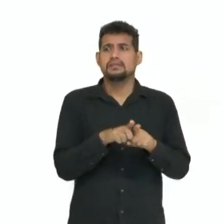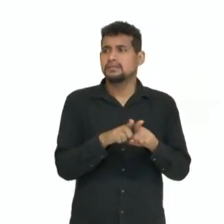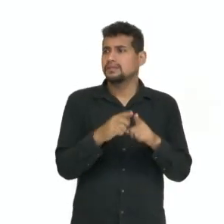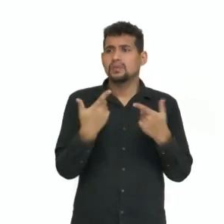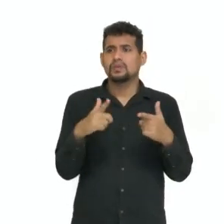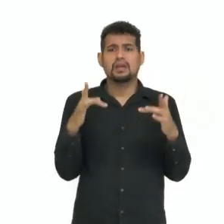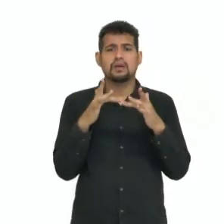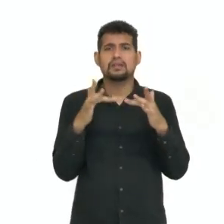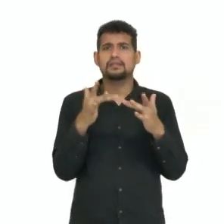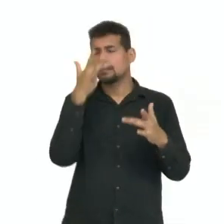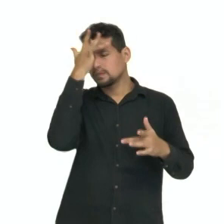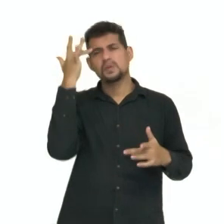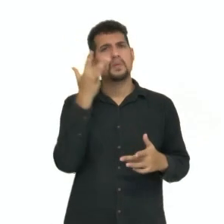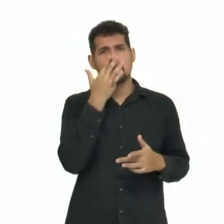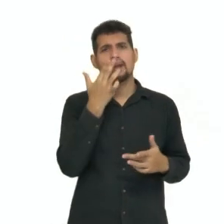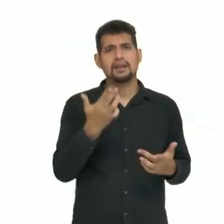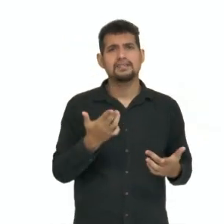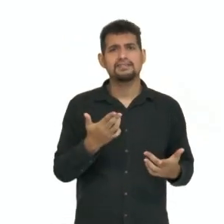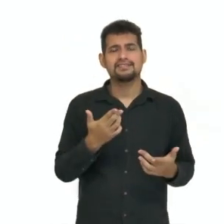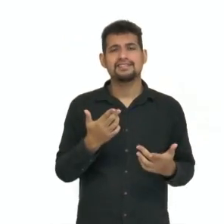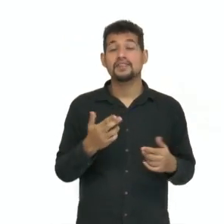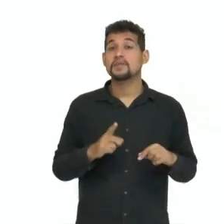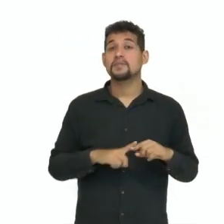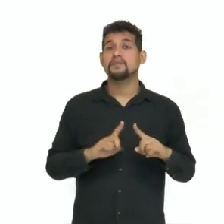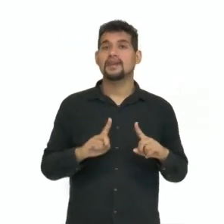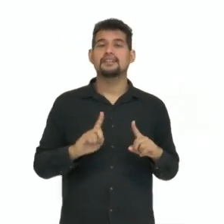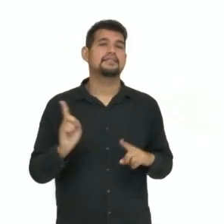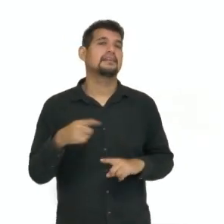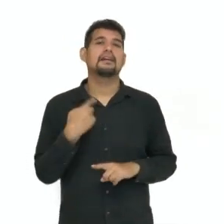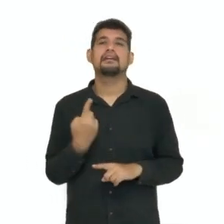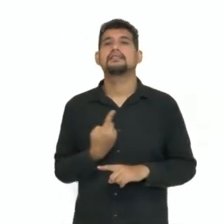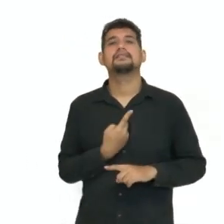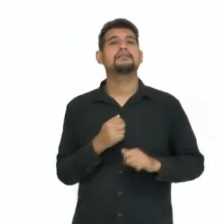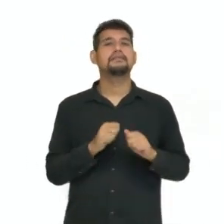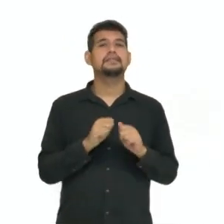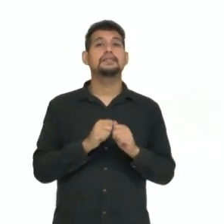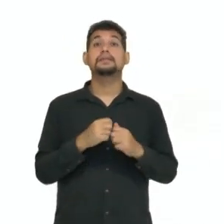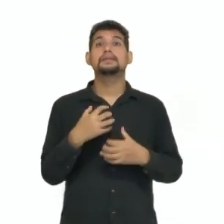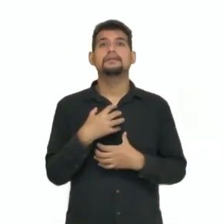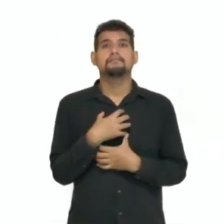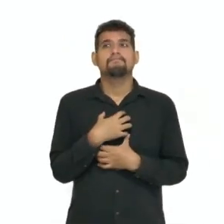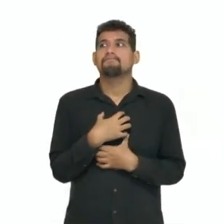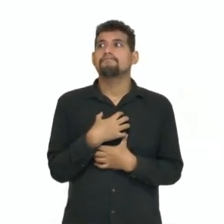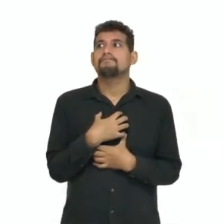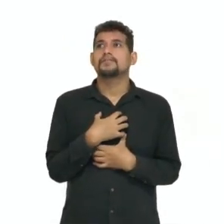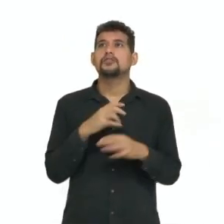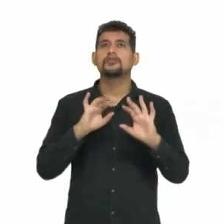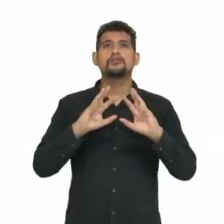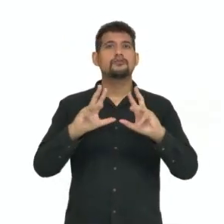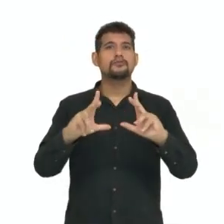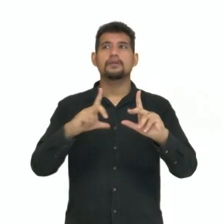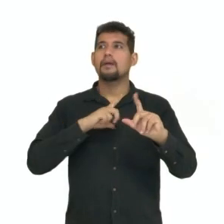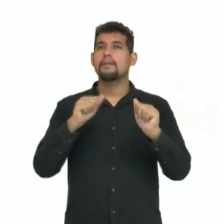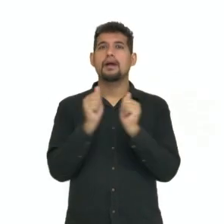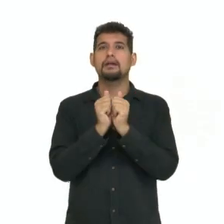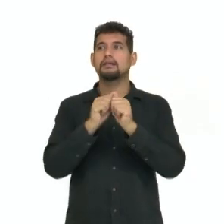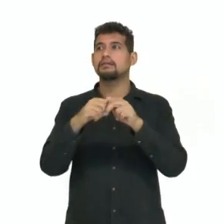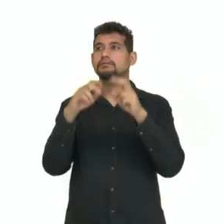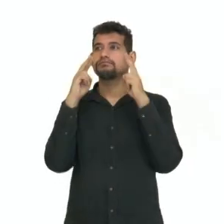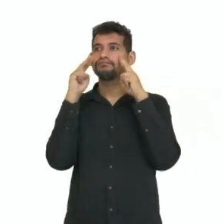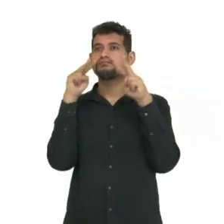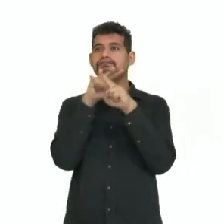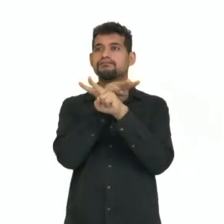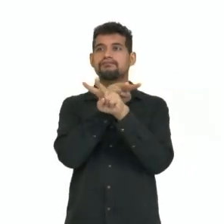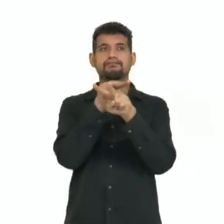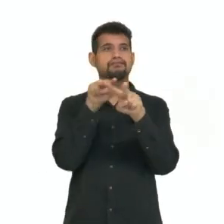a ligação com os outros. Nesse momento, ficamos frente a frente com o mundo que nos rodeia. E talvez o que